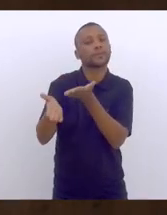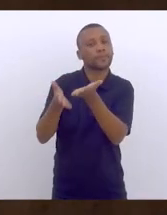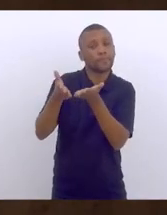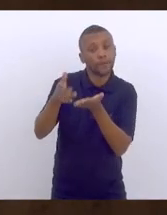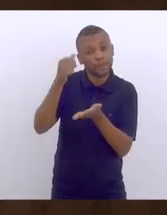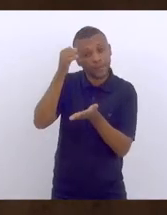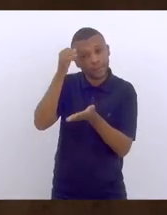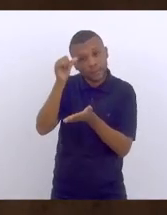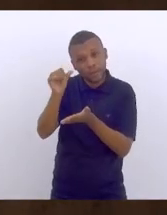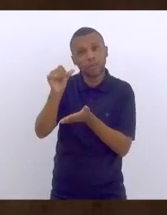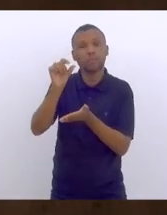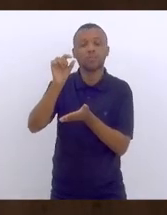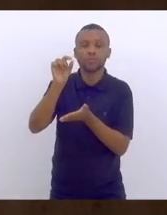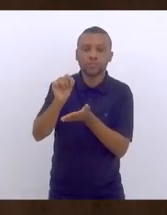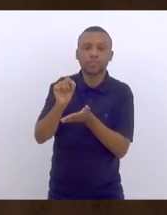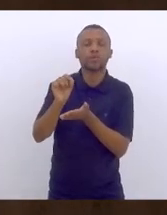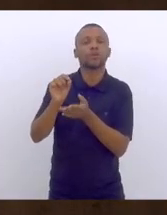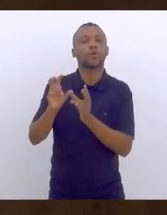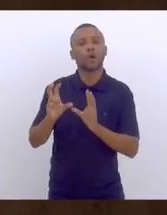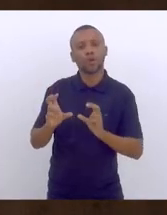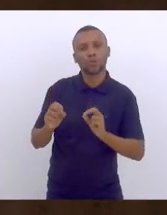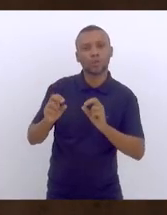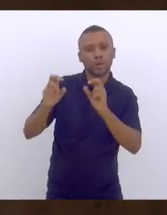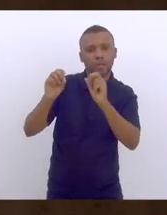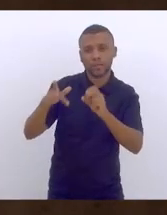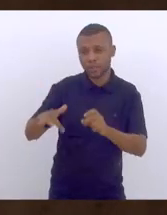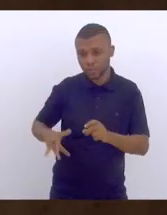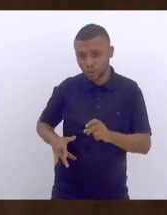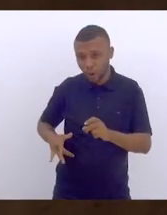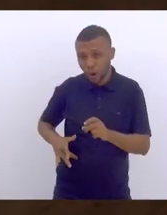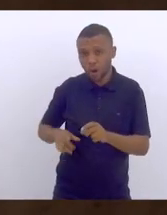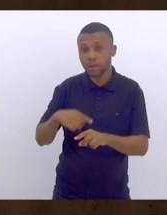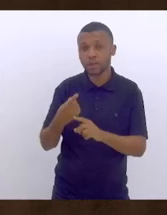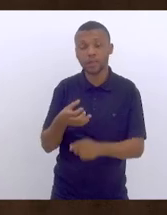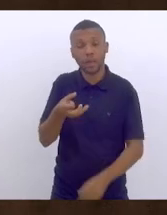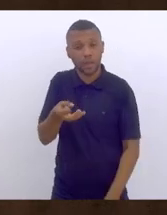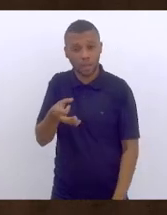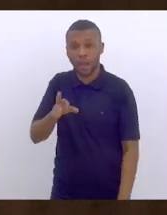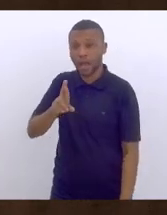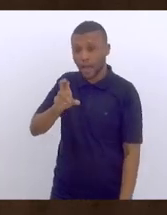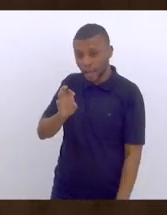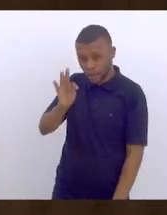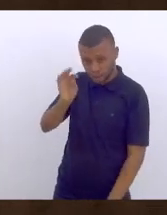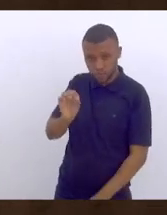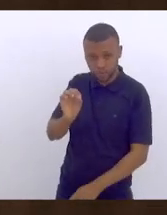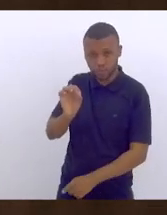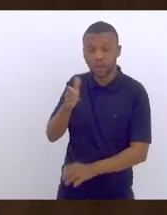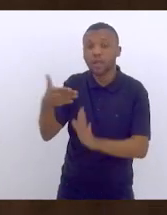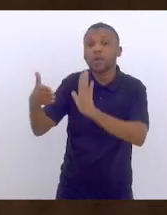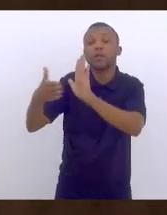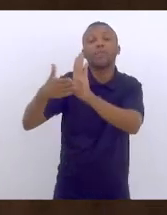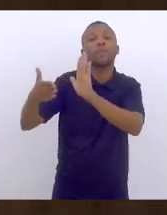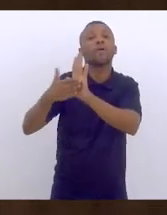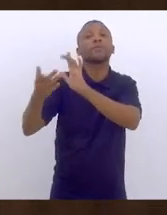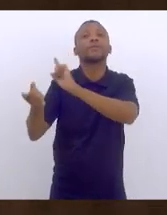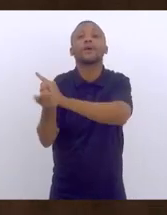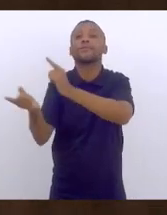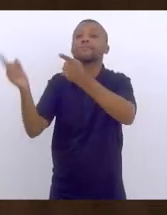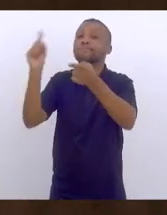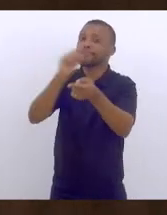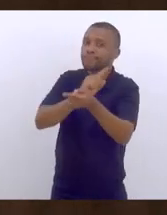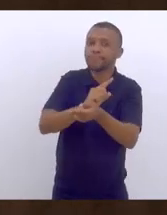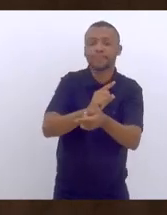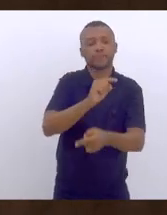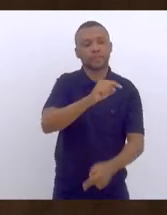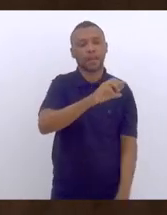e Reto no âmbito do Estado do Rio de Janeiro. A nossa proposta é remeter à CCJ para